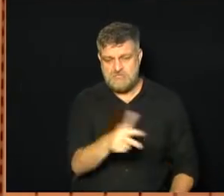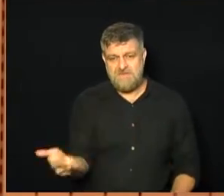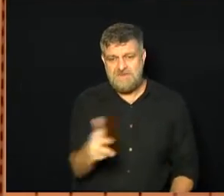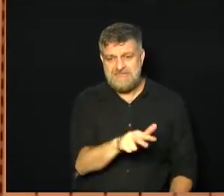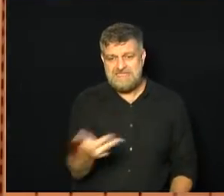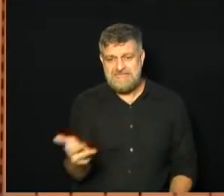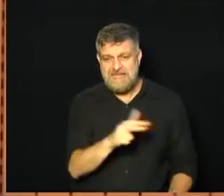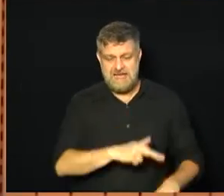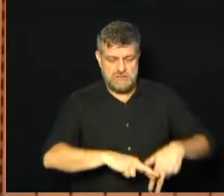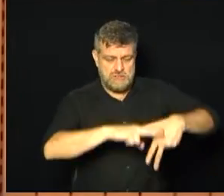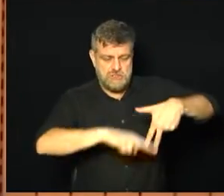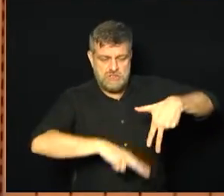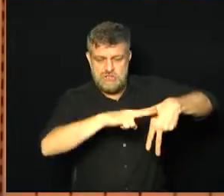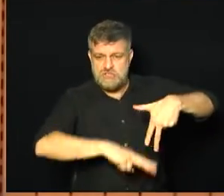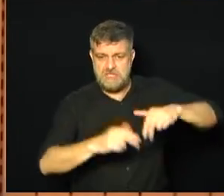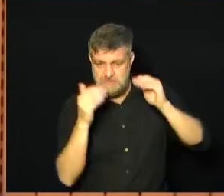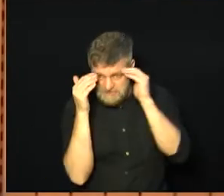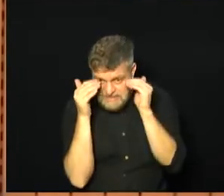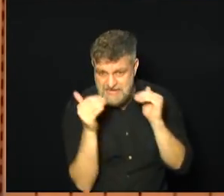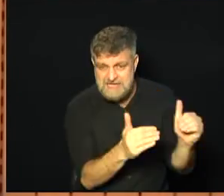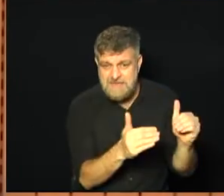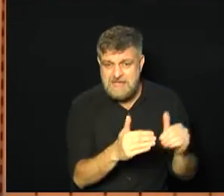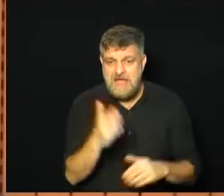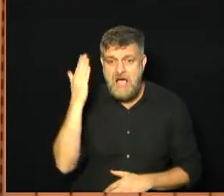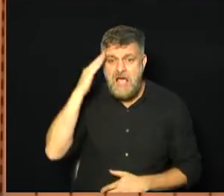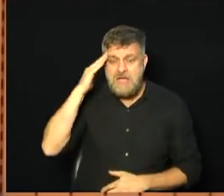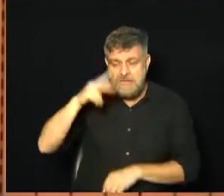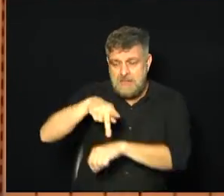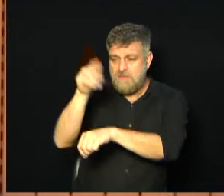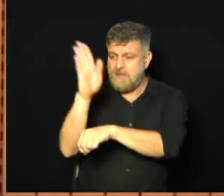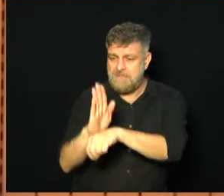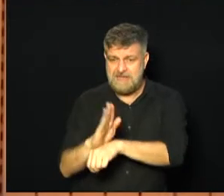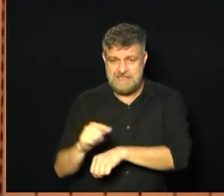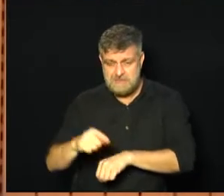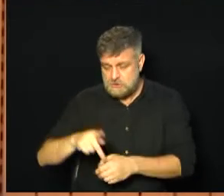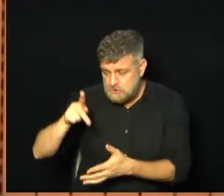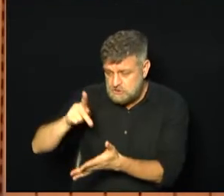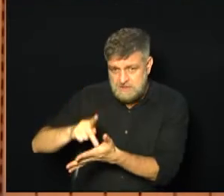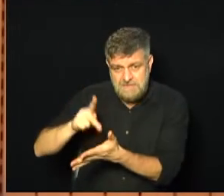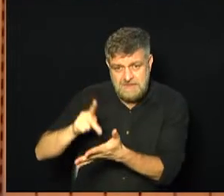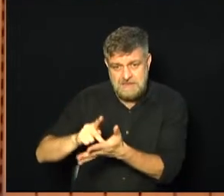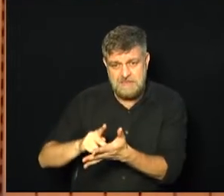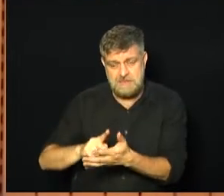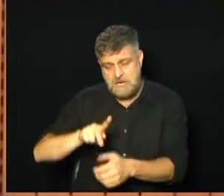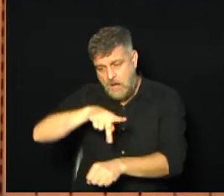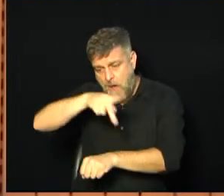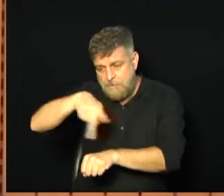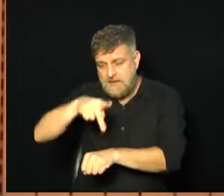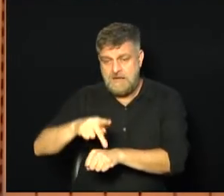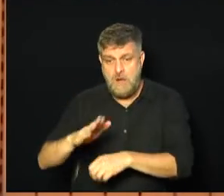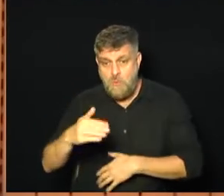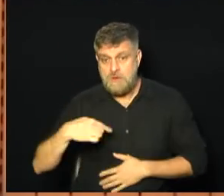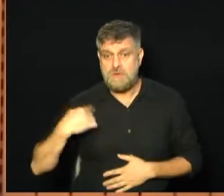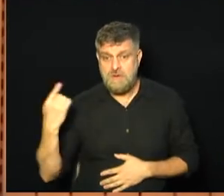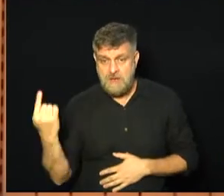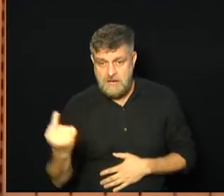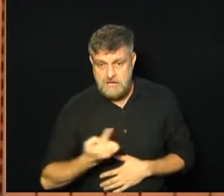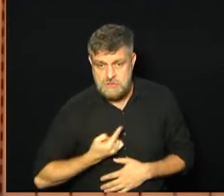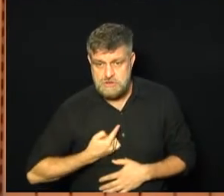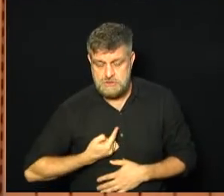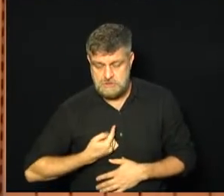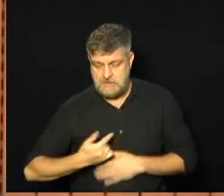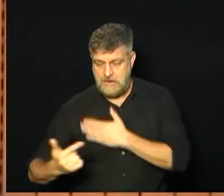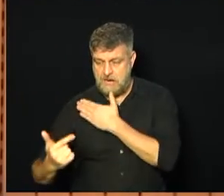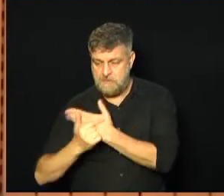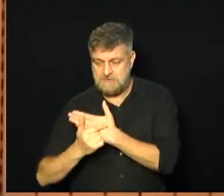gêneros, de projetos, que entenda que esse país só vai ser de verdade um país quando a gente cumprir a tarefa de